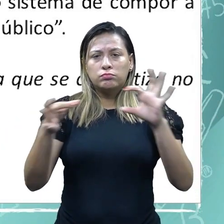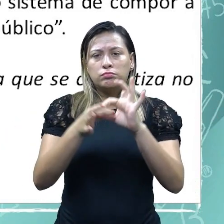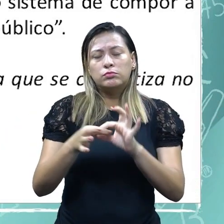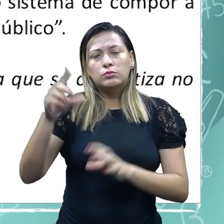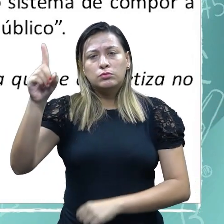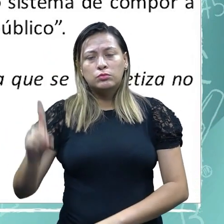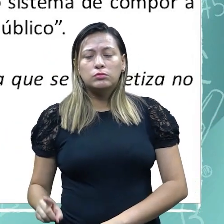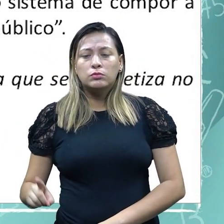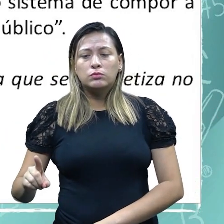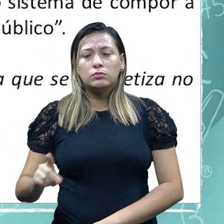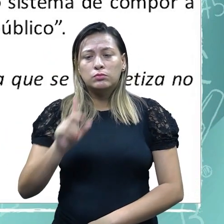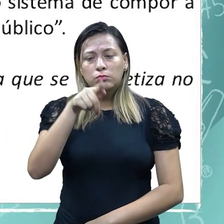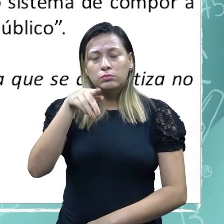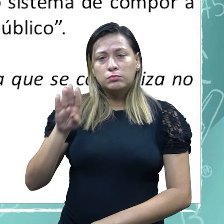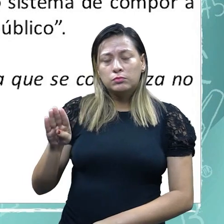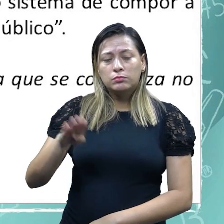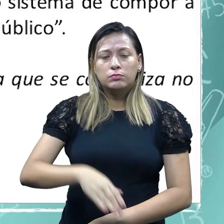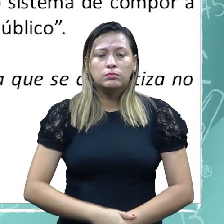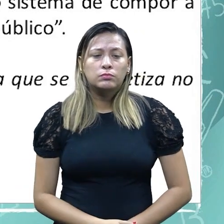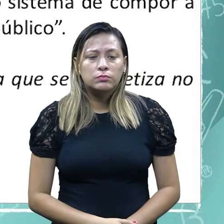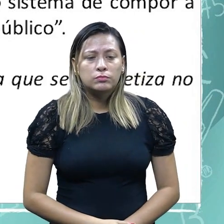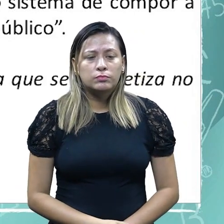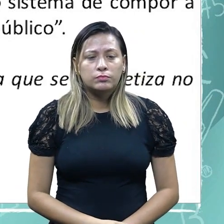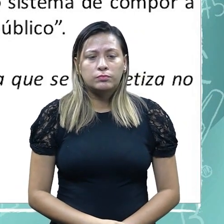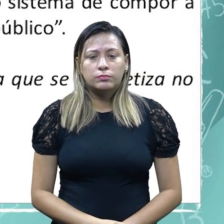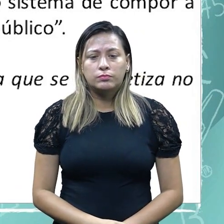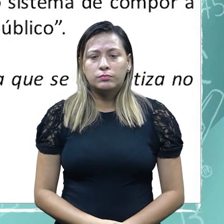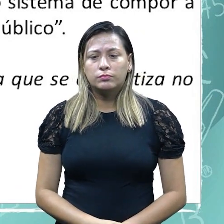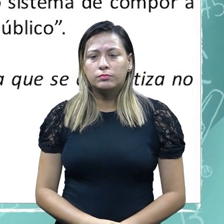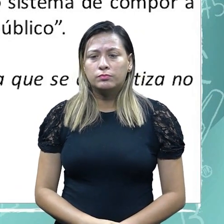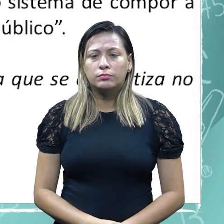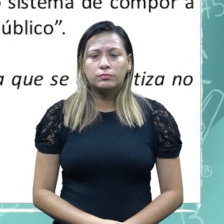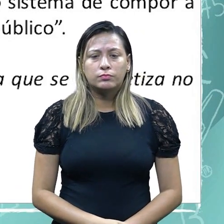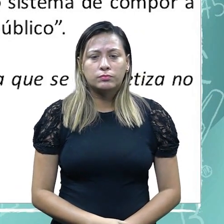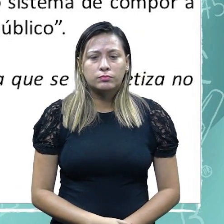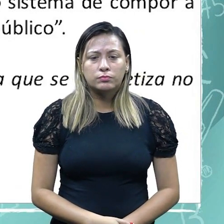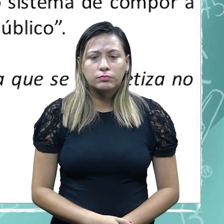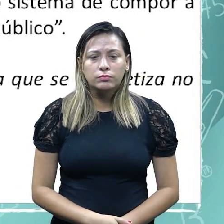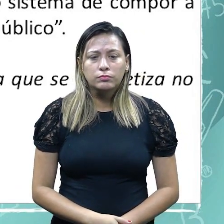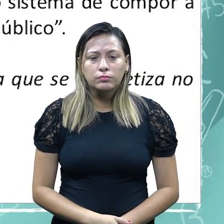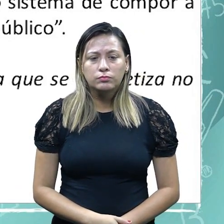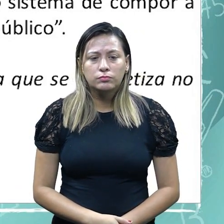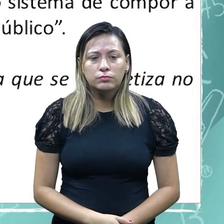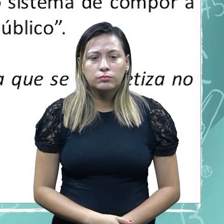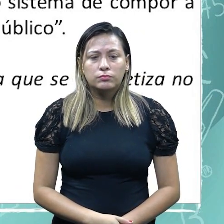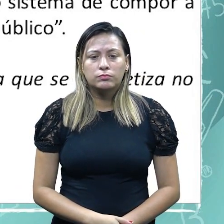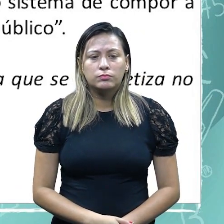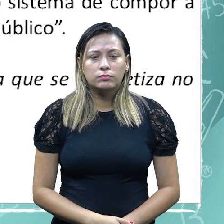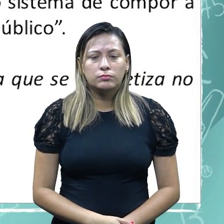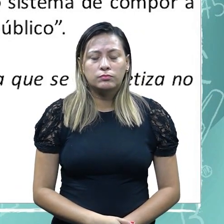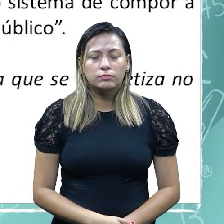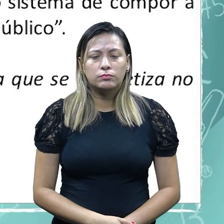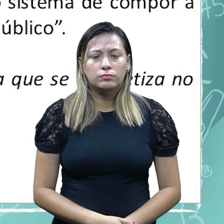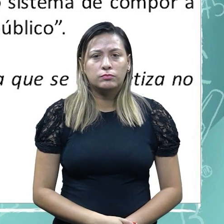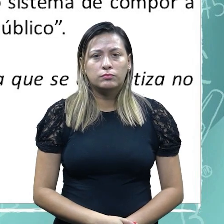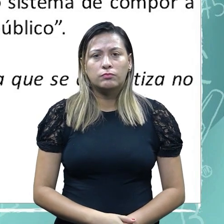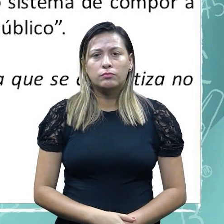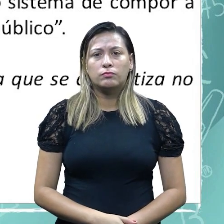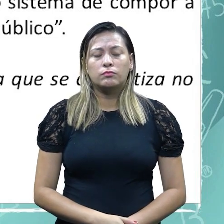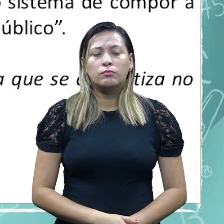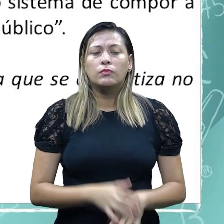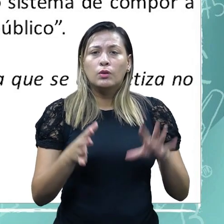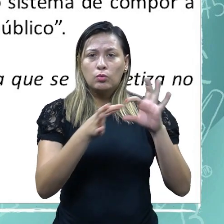direito público, desculpem. Lide é um processo, tá? uma situação de fato, tá